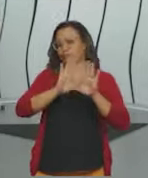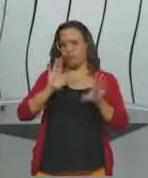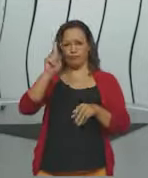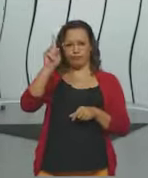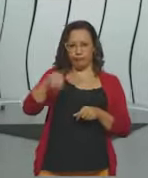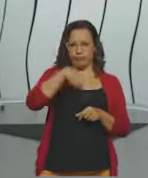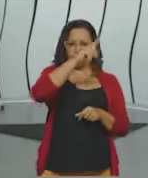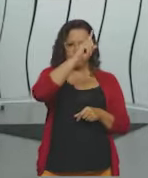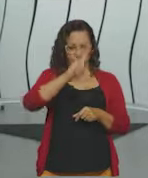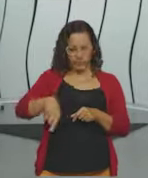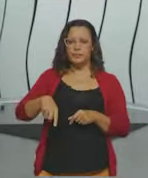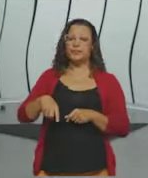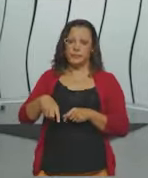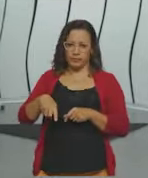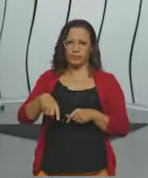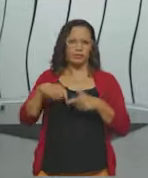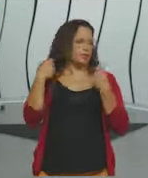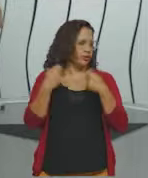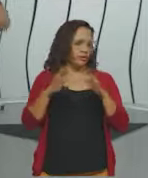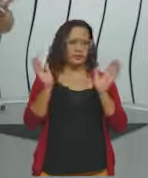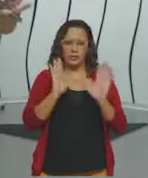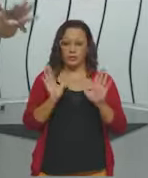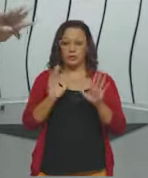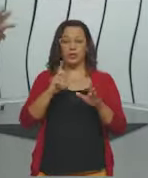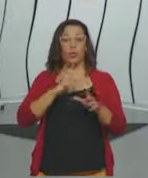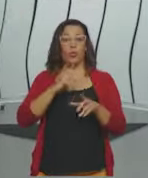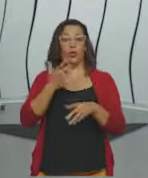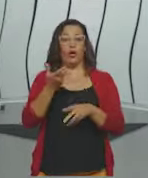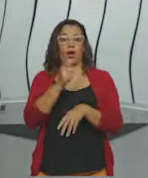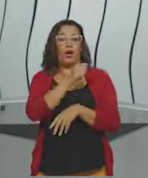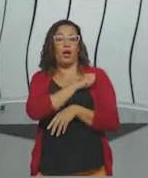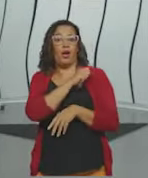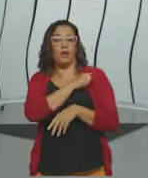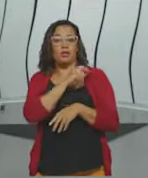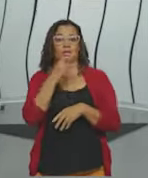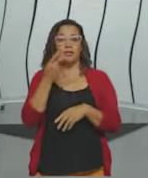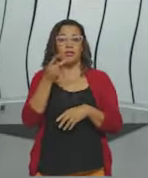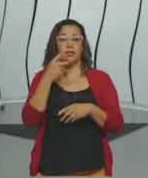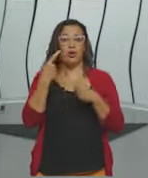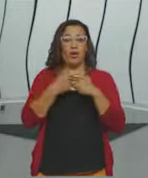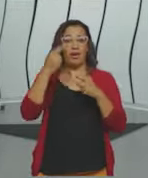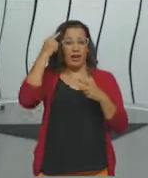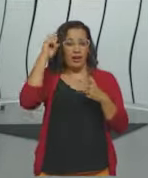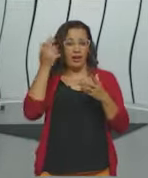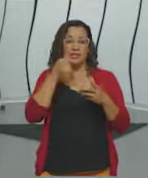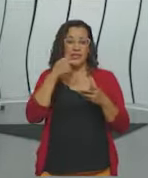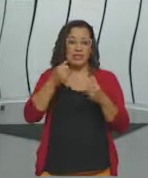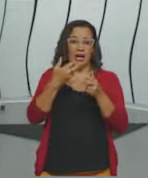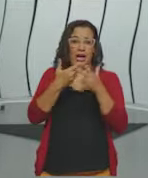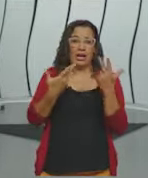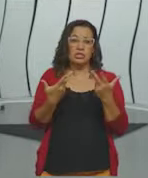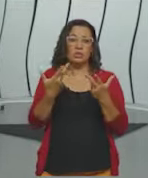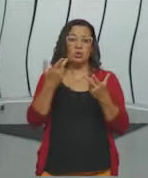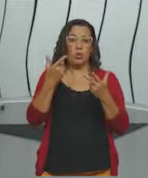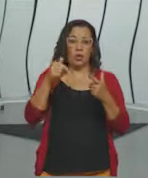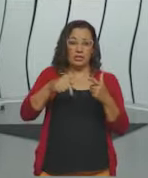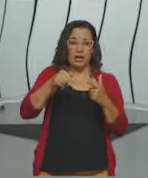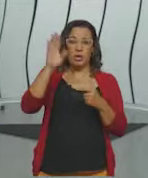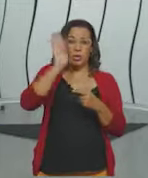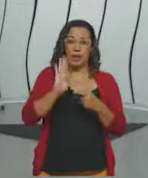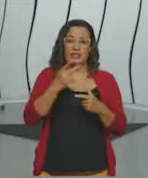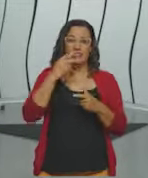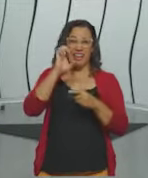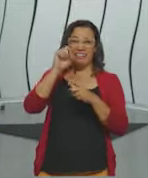Não precisa de ser inovadora, porque já tinha aluno chamando o ET de Marte para resolver os problemas do Brasil. Não precisa disso.